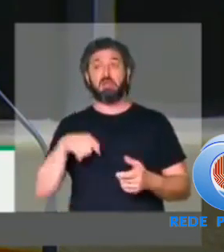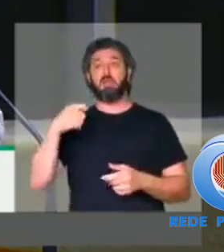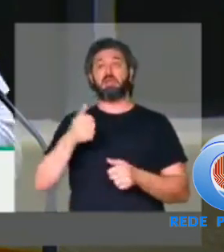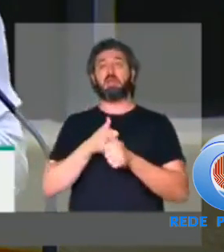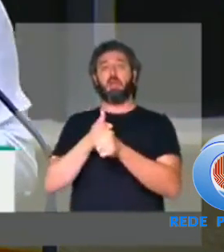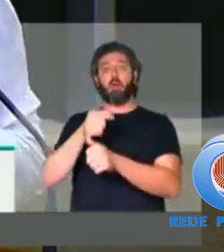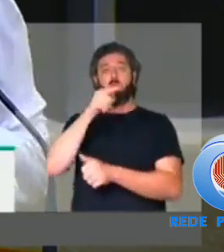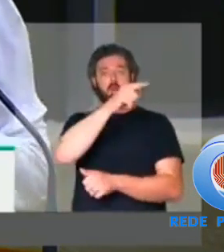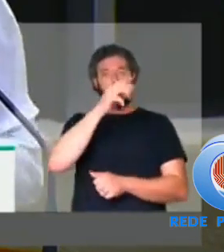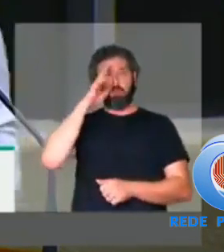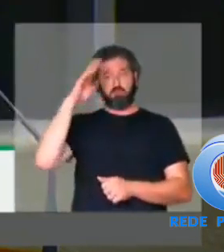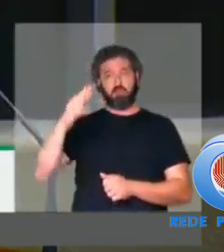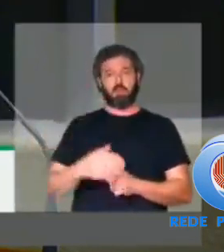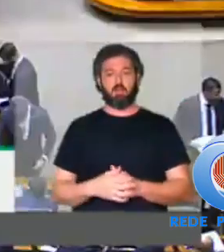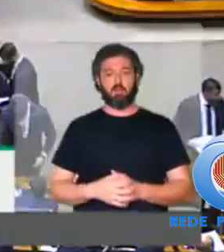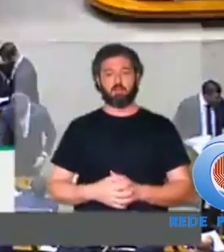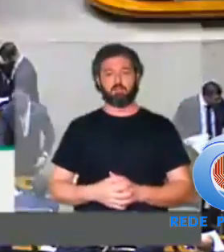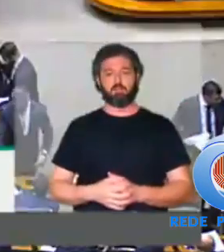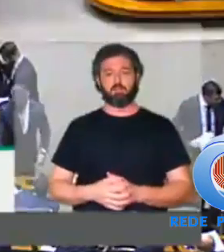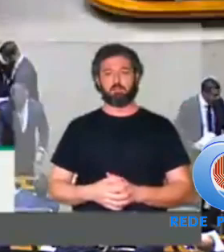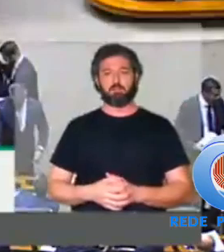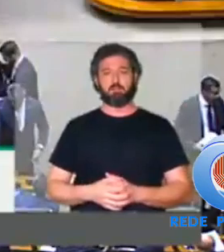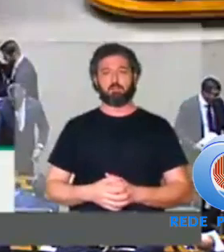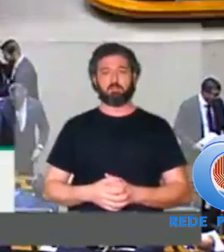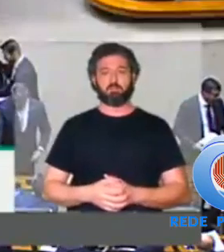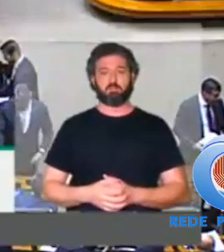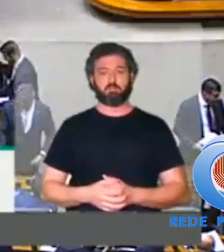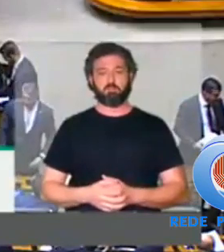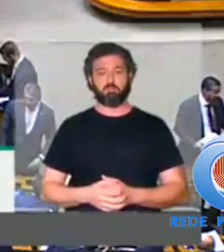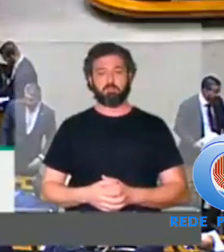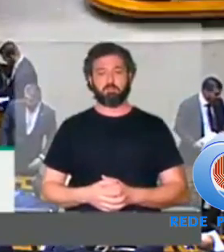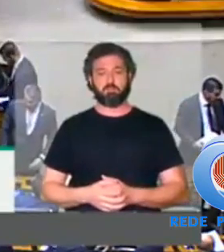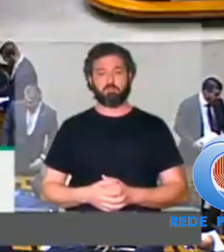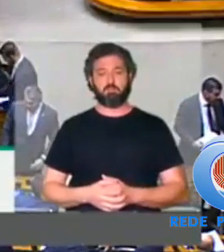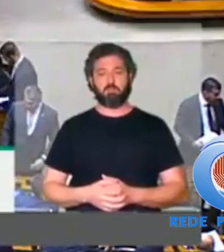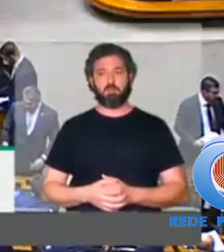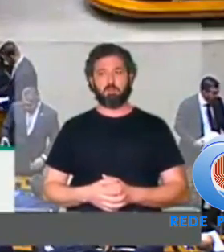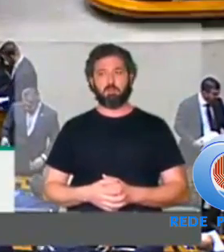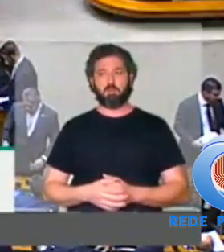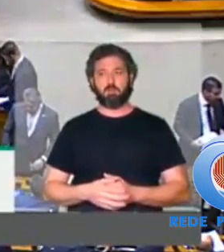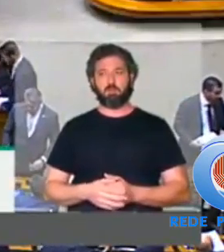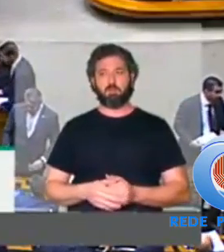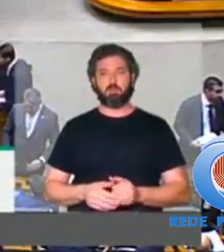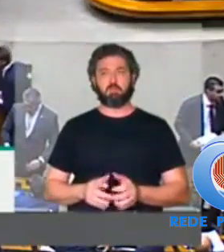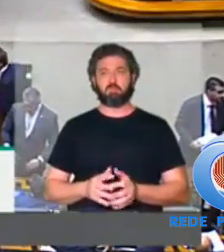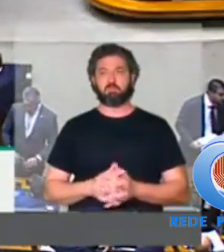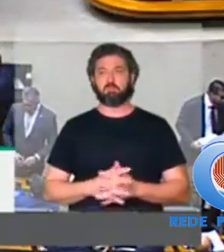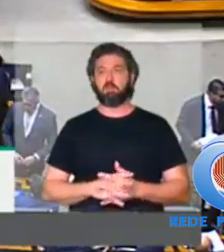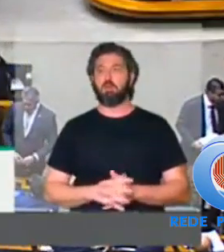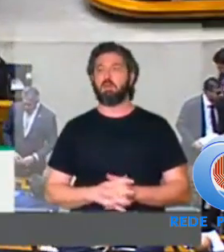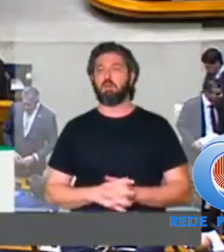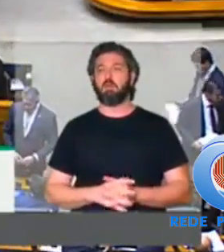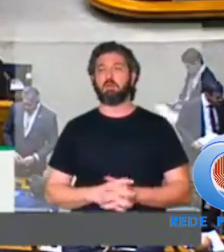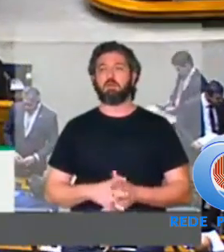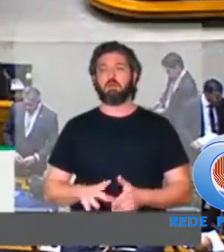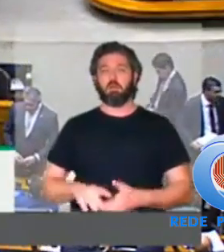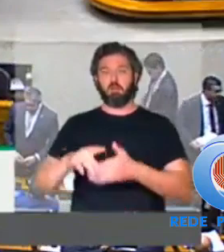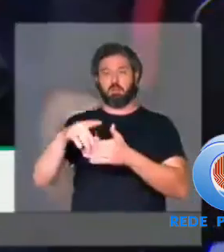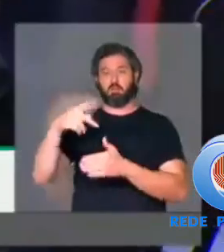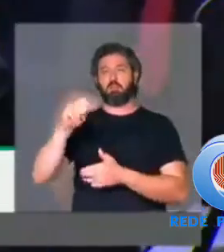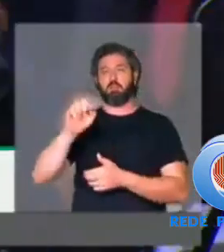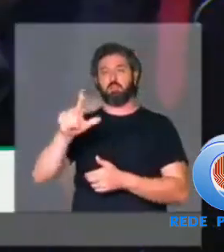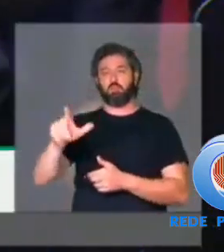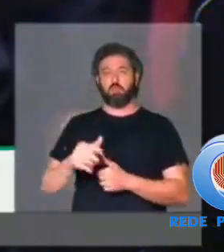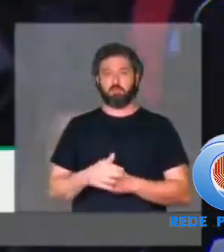lhe segue. Muito obrigada, senhor presidente. Senhor presidente, deputado Silas, voltou com o PRB. Tempo de líder. Tempo de líder,